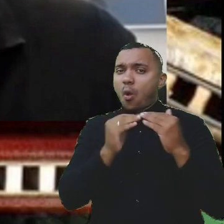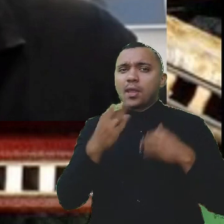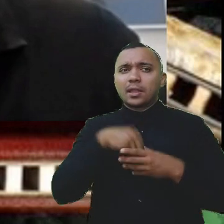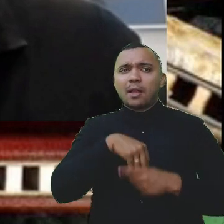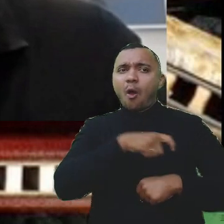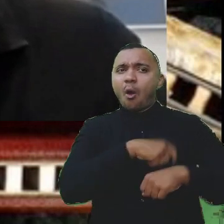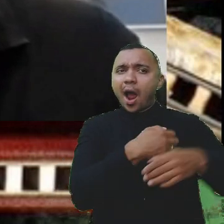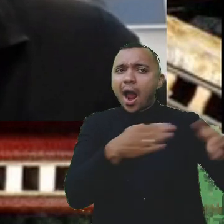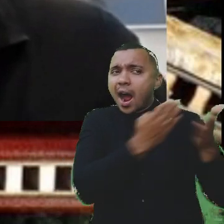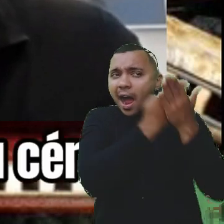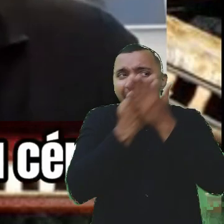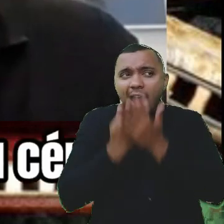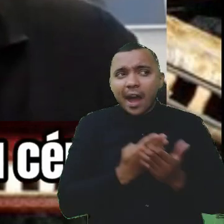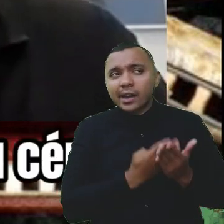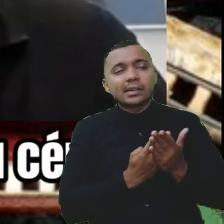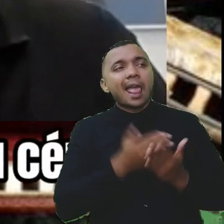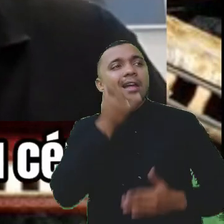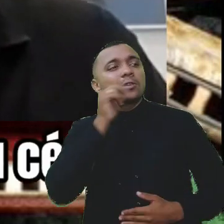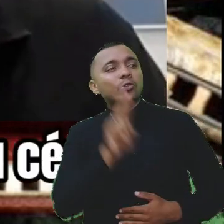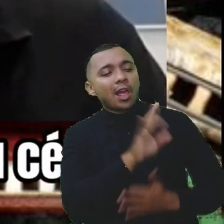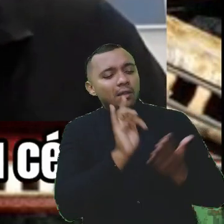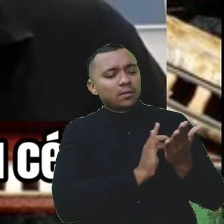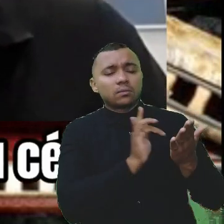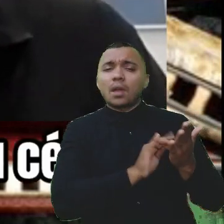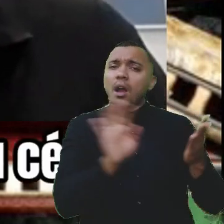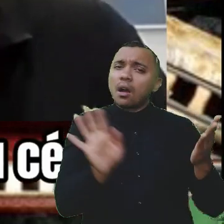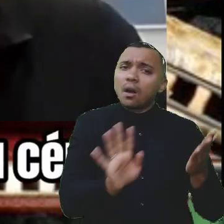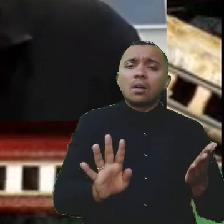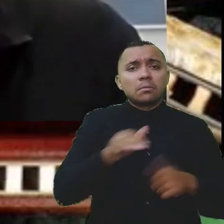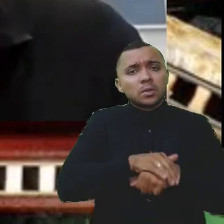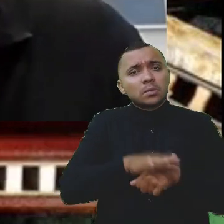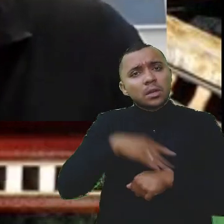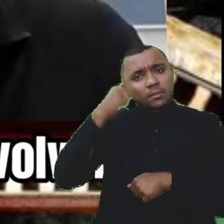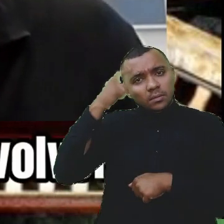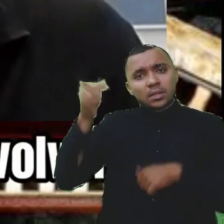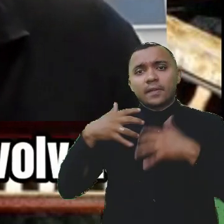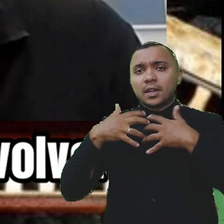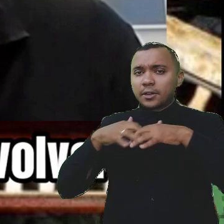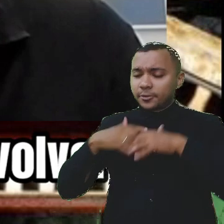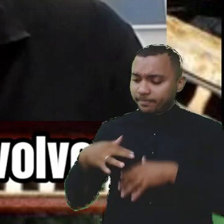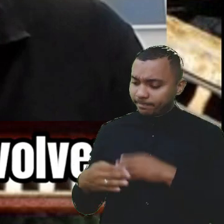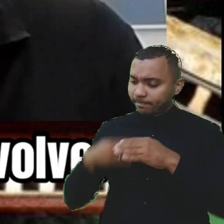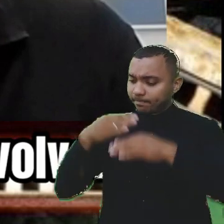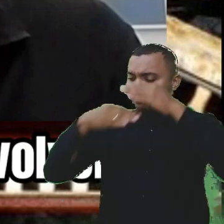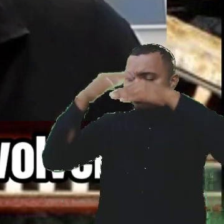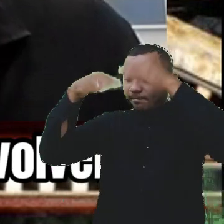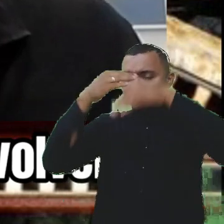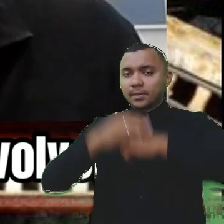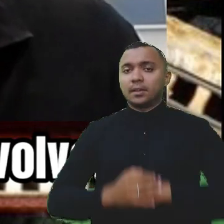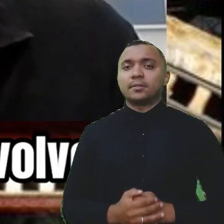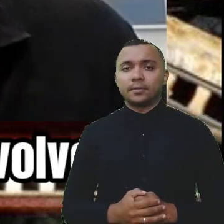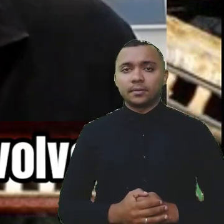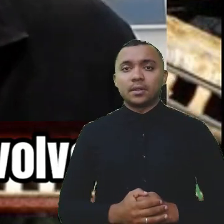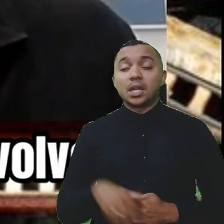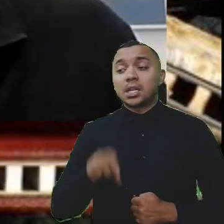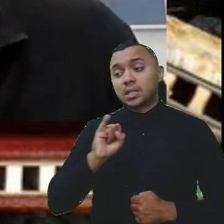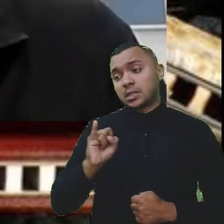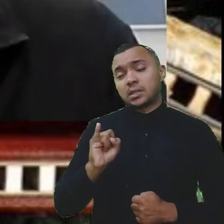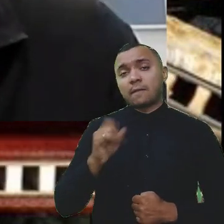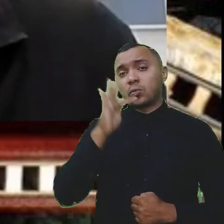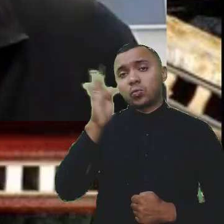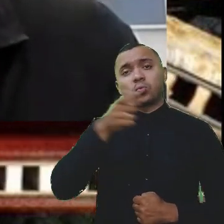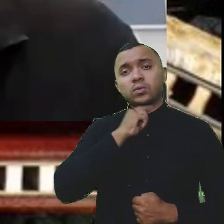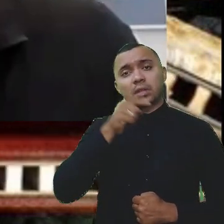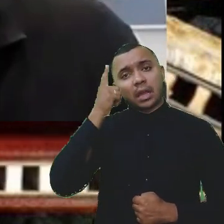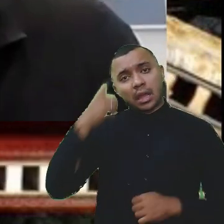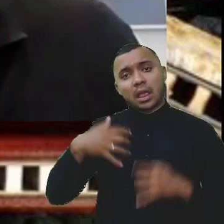essa tendência de fazer com que as pessoas desenvolvam o seu cérebro, porque senão o cérebro não vai desenvolver.